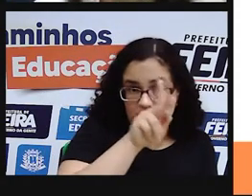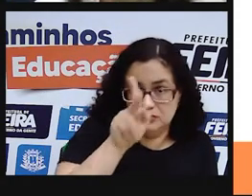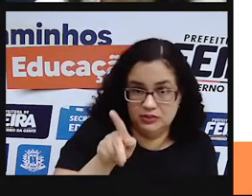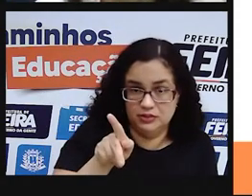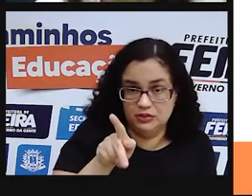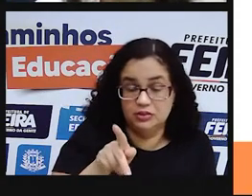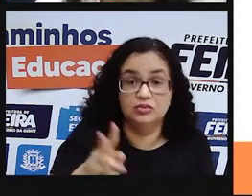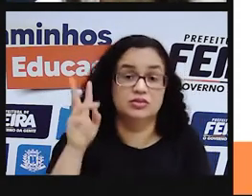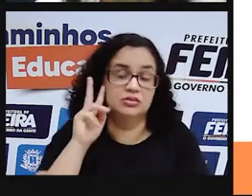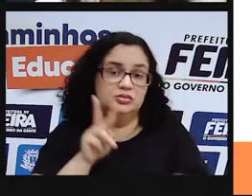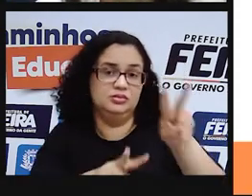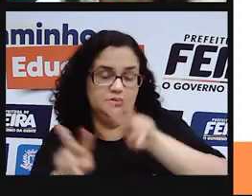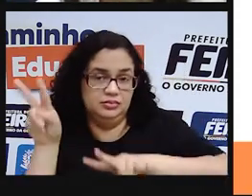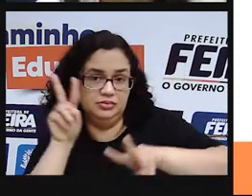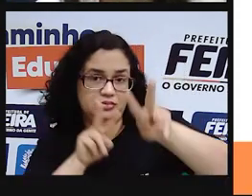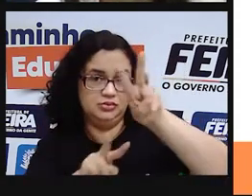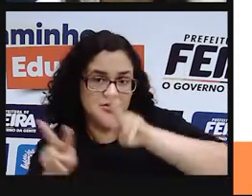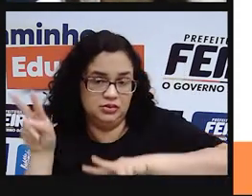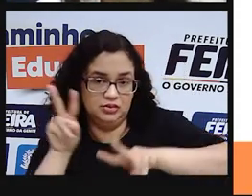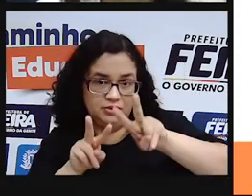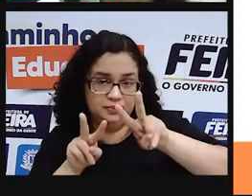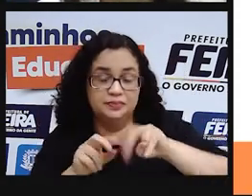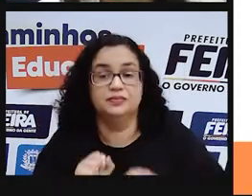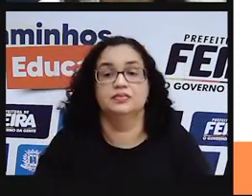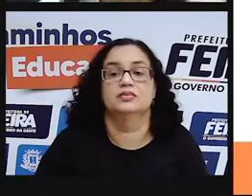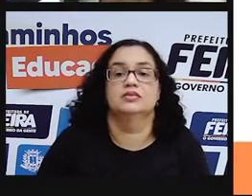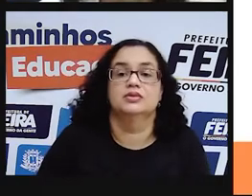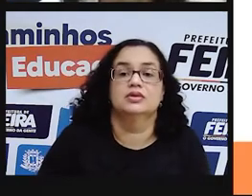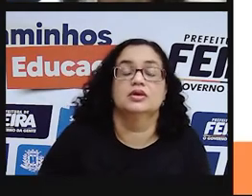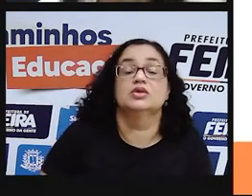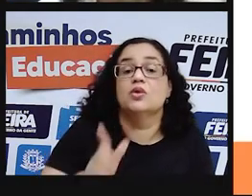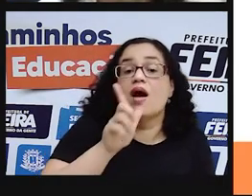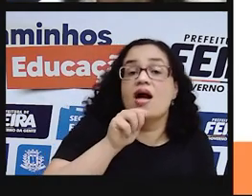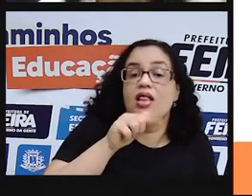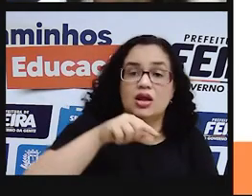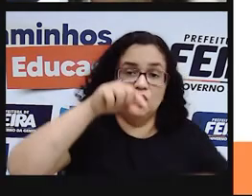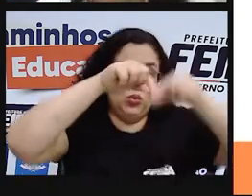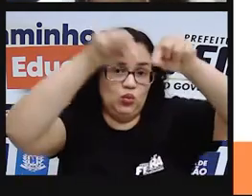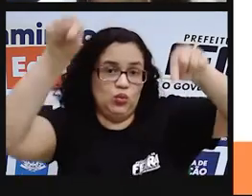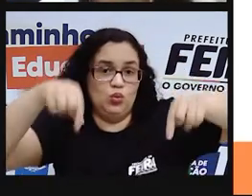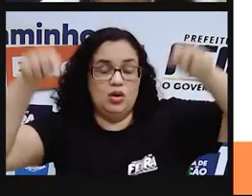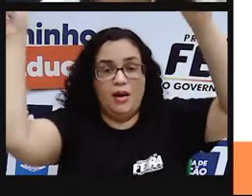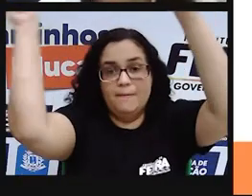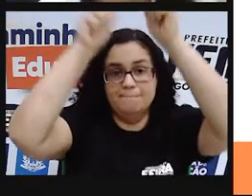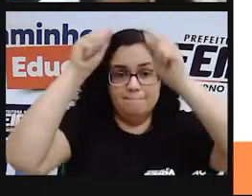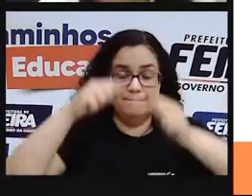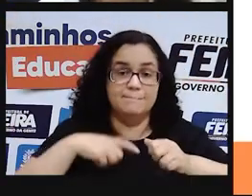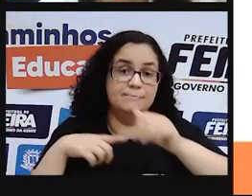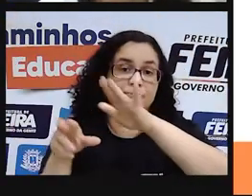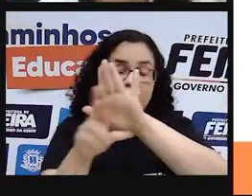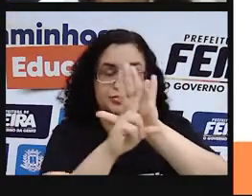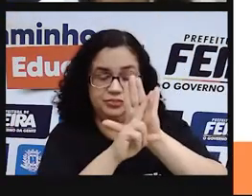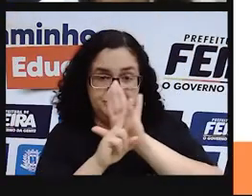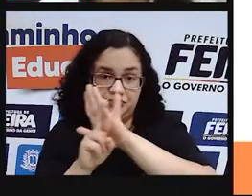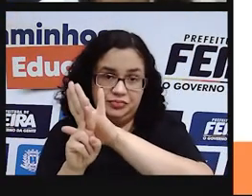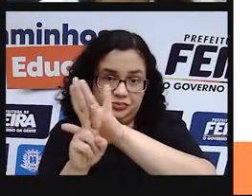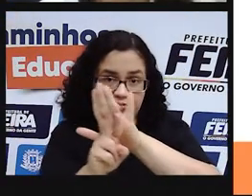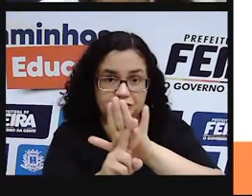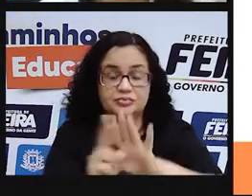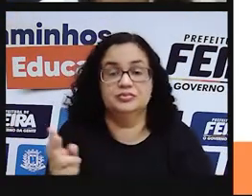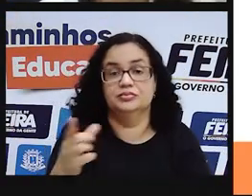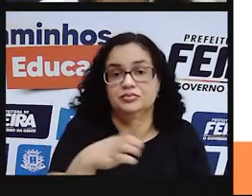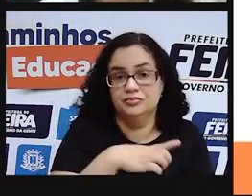ir observar né o quanto de Lagoa esse mapa pode apresentar para